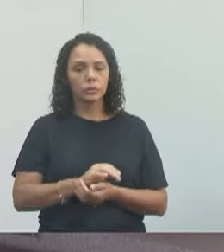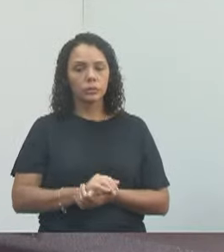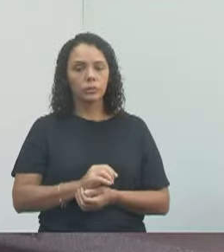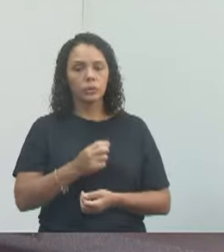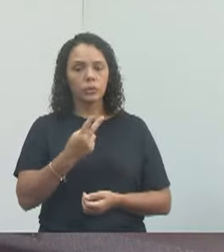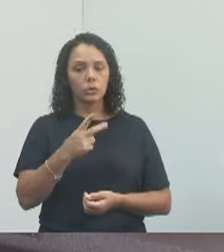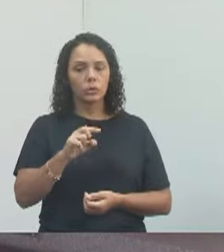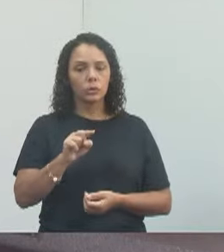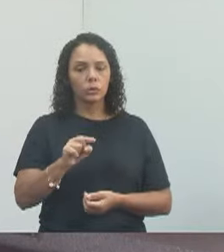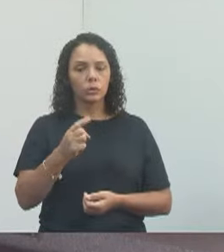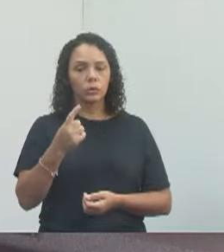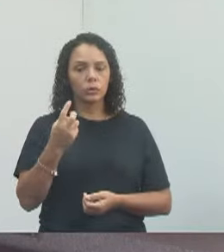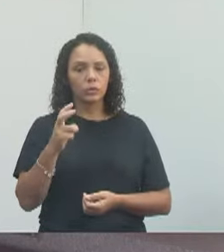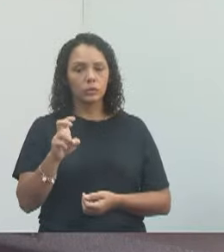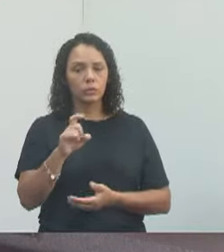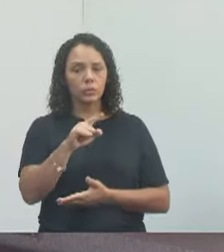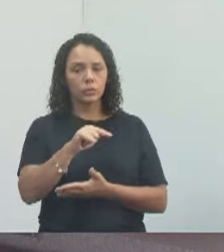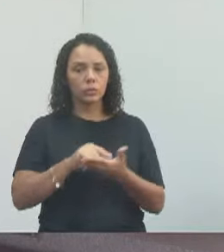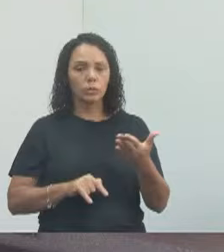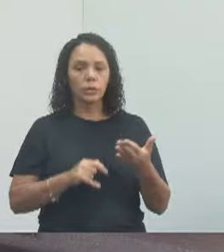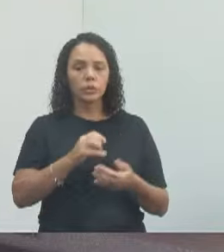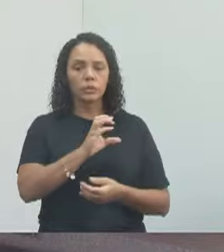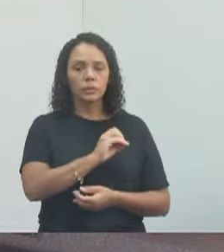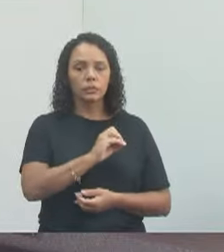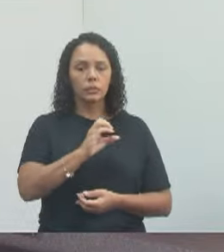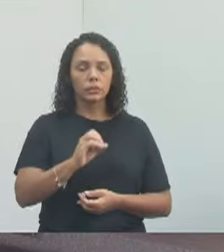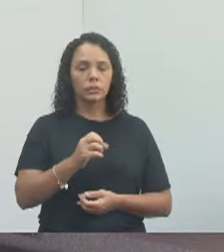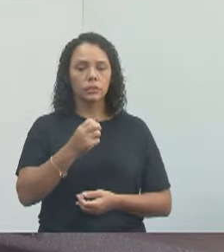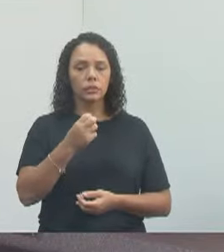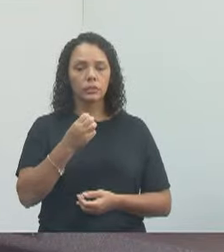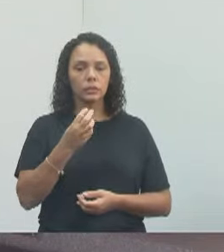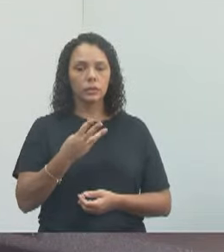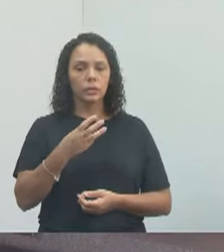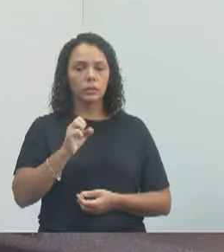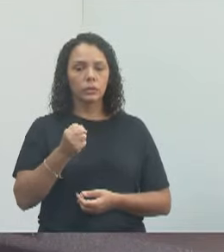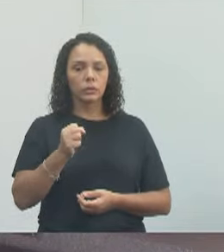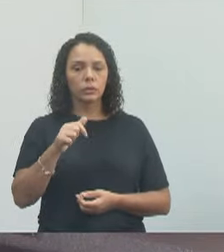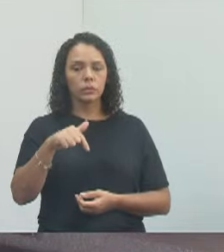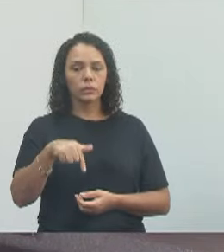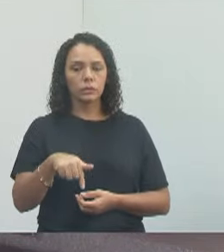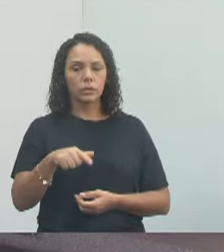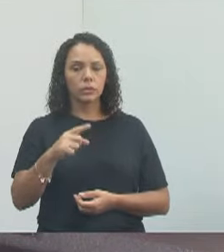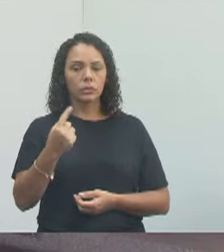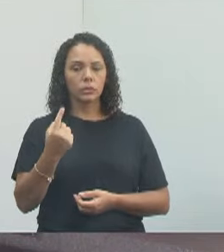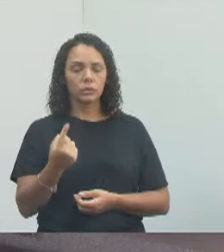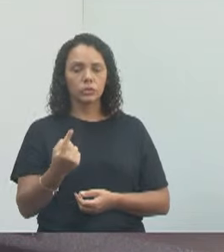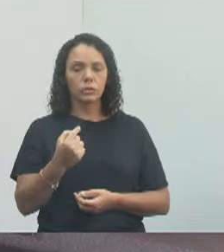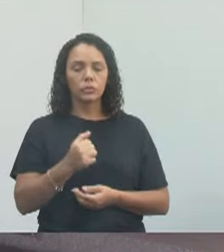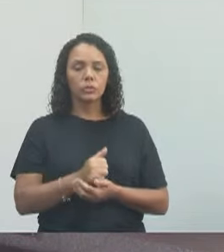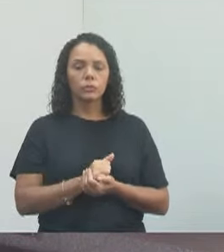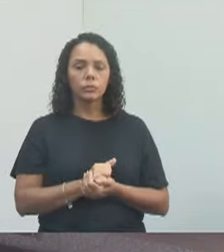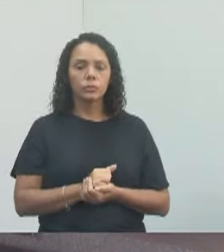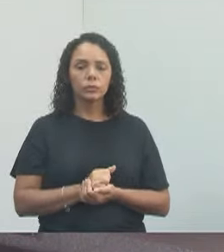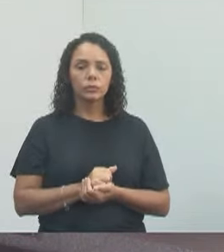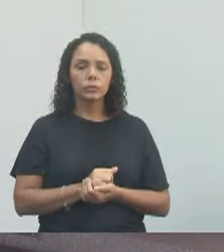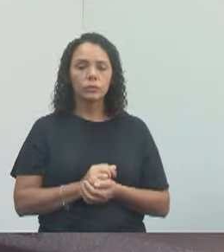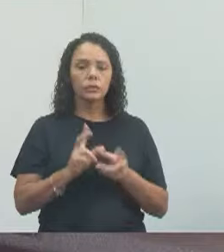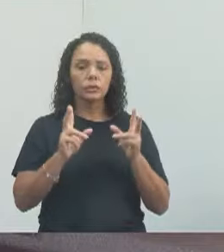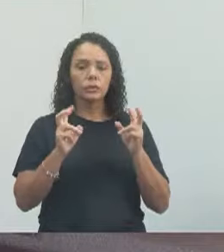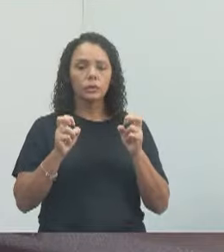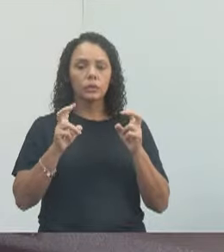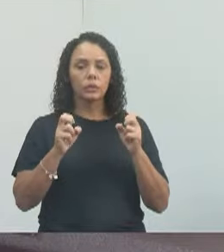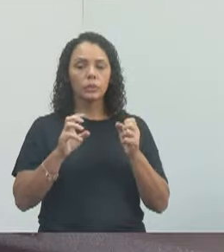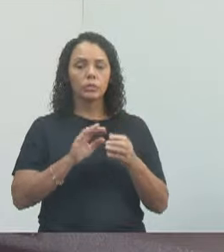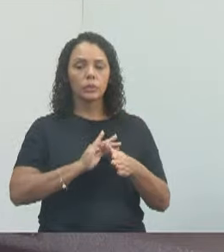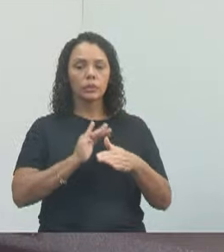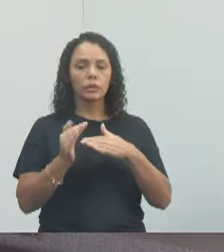2.5 protocolo 00387 1 2022 de 26/03 de2022 via no